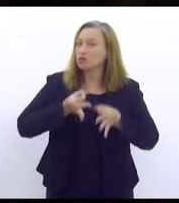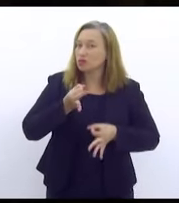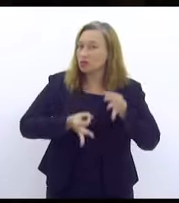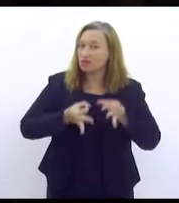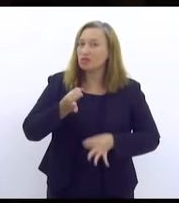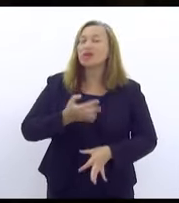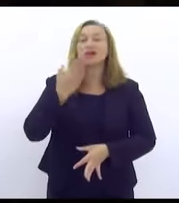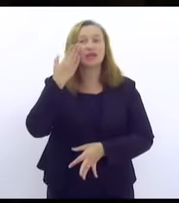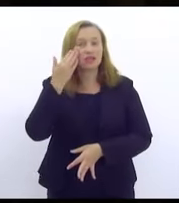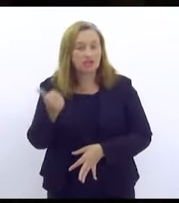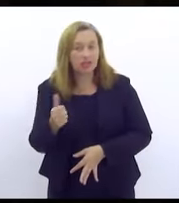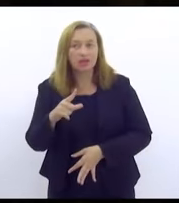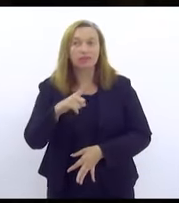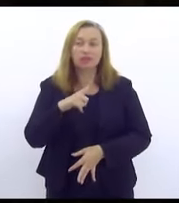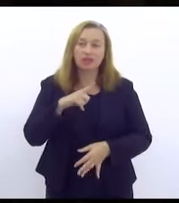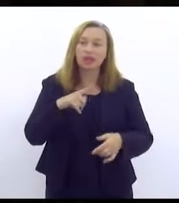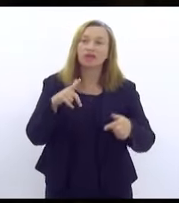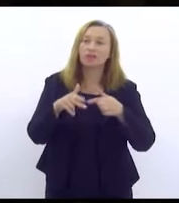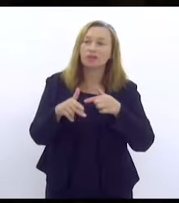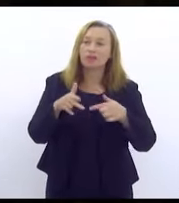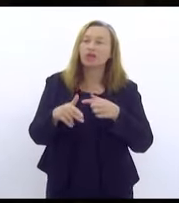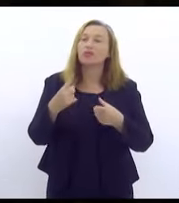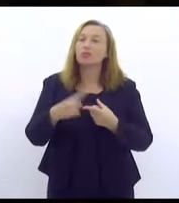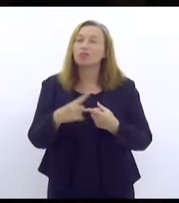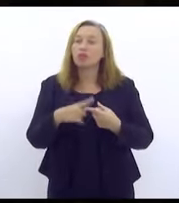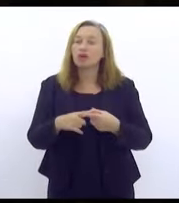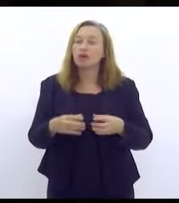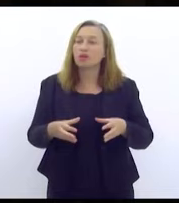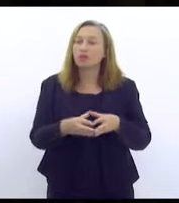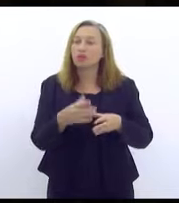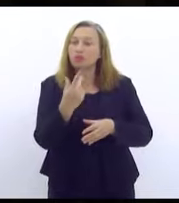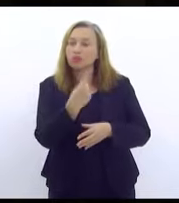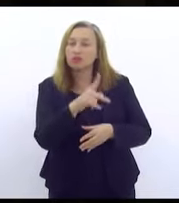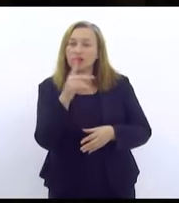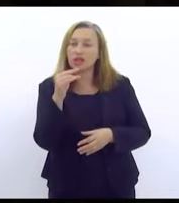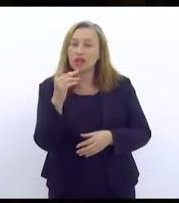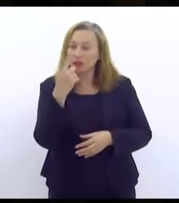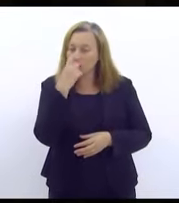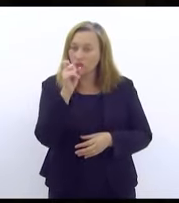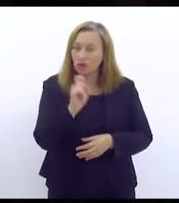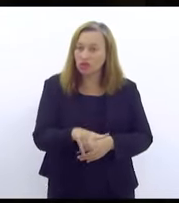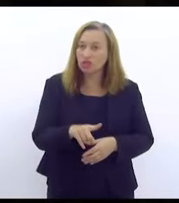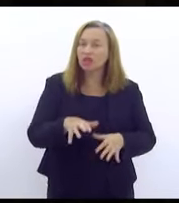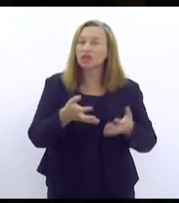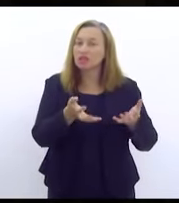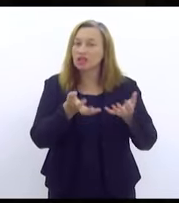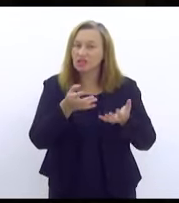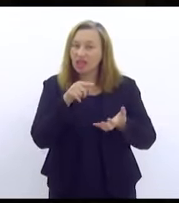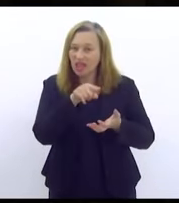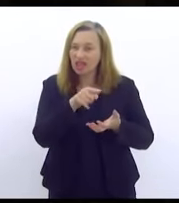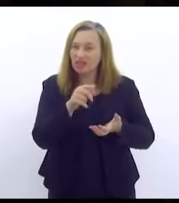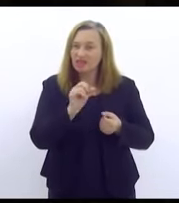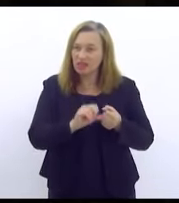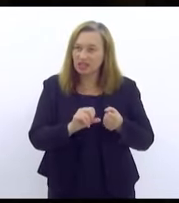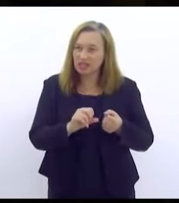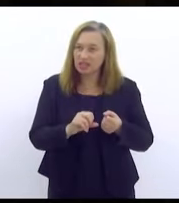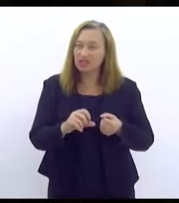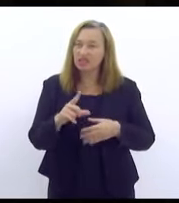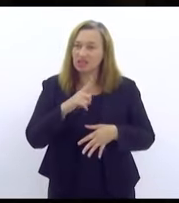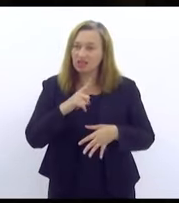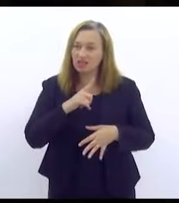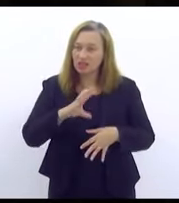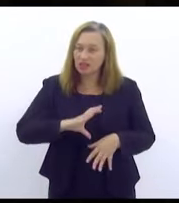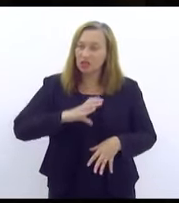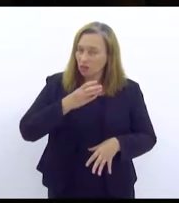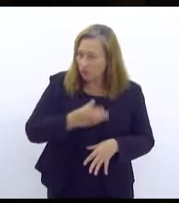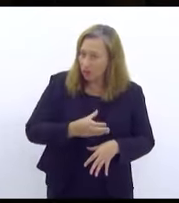ele sabe que tem impeditivos porque a rede dele é um lixo. Então, se ele quisesse fazer, tivesse a hombridade, a